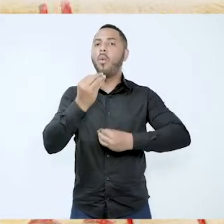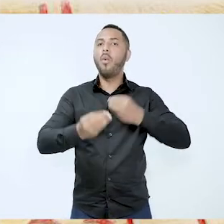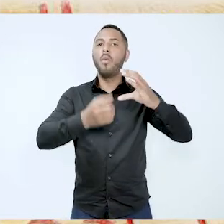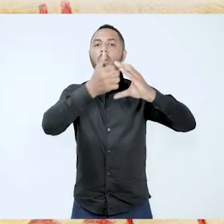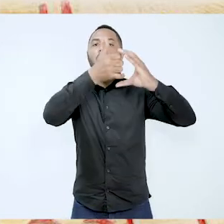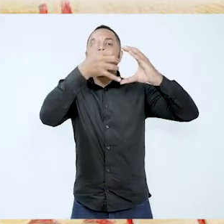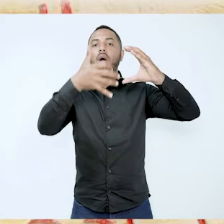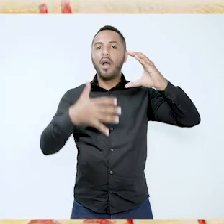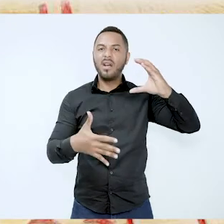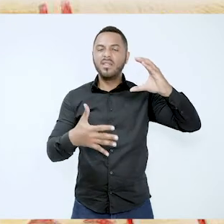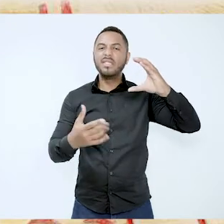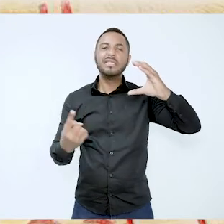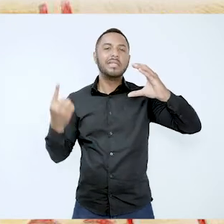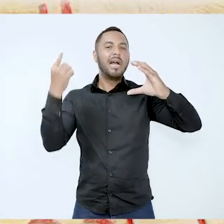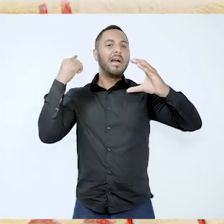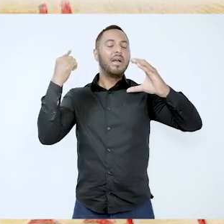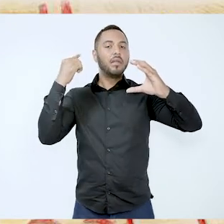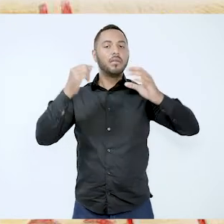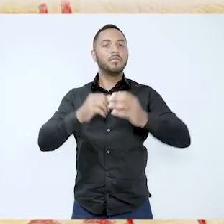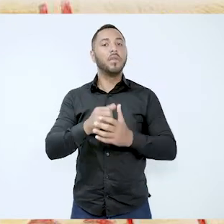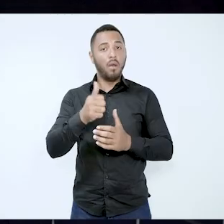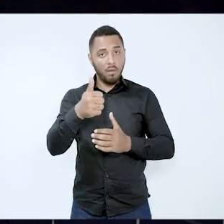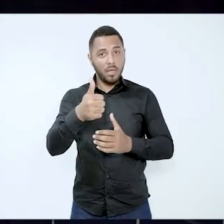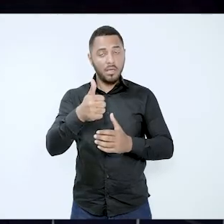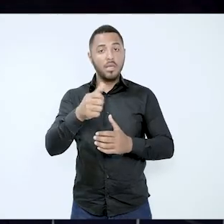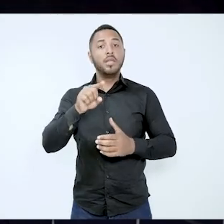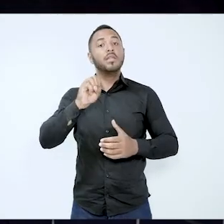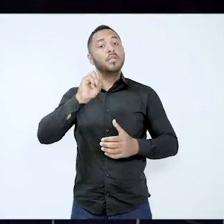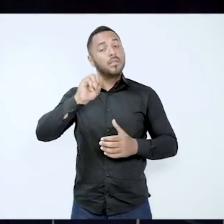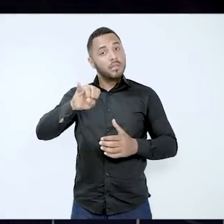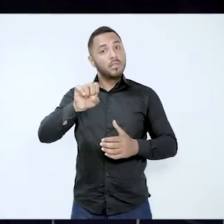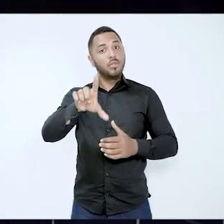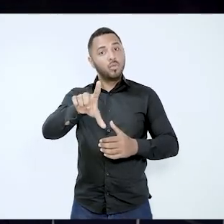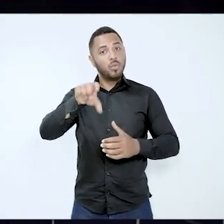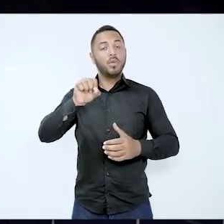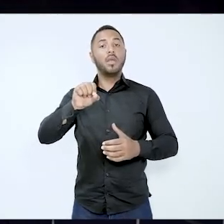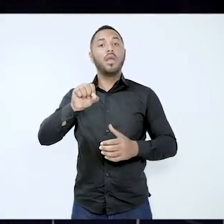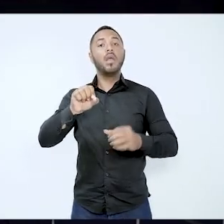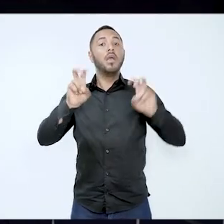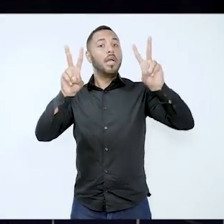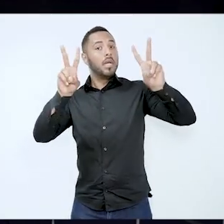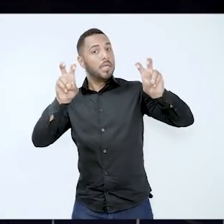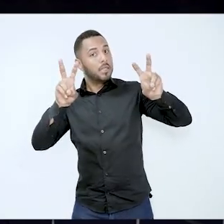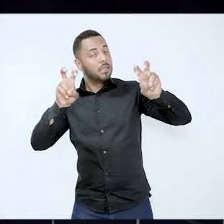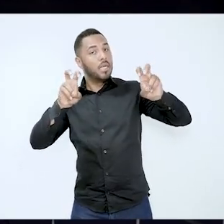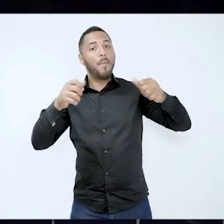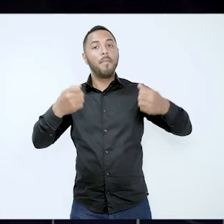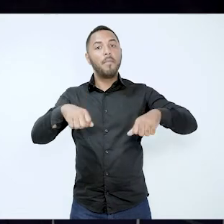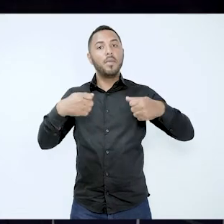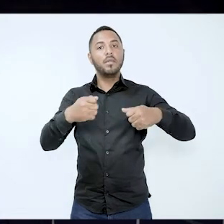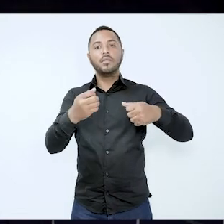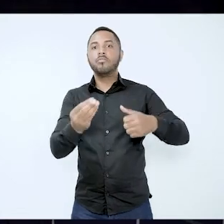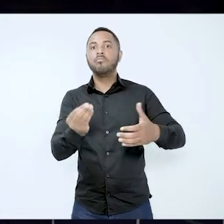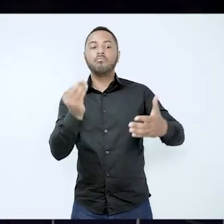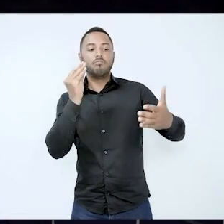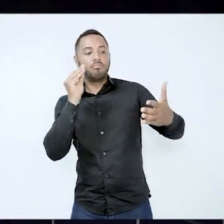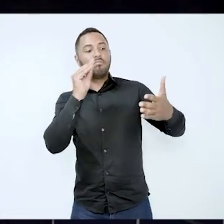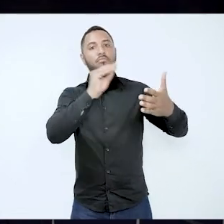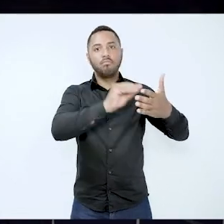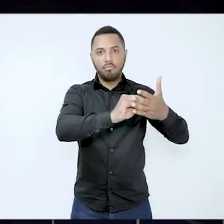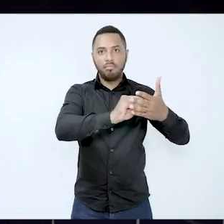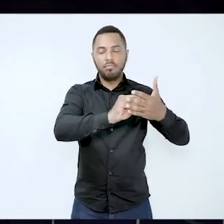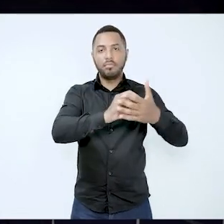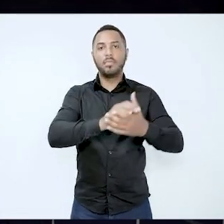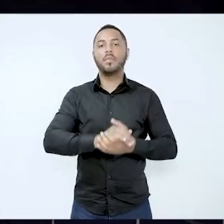Como eram suas características nesse tempo? Tá? Então, quem optar por esse tema deve atender a